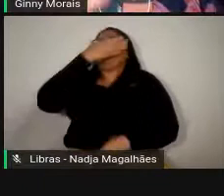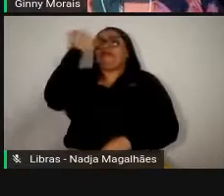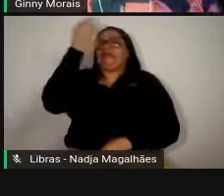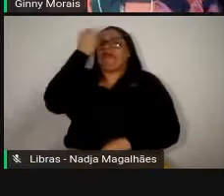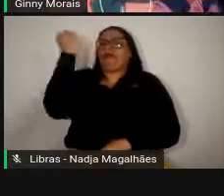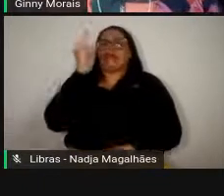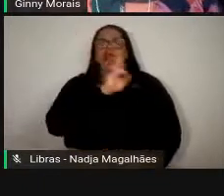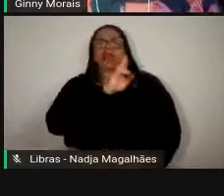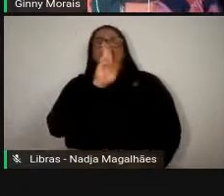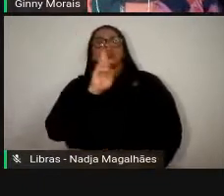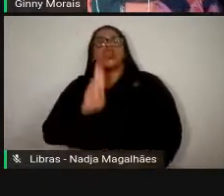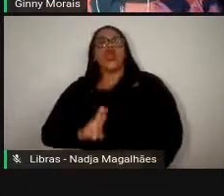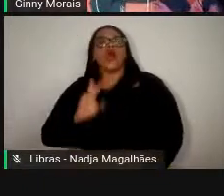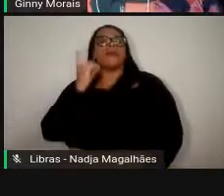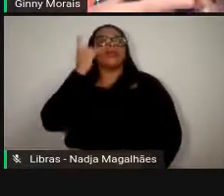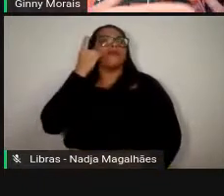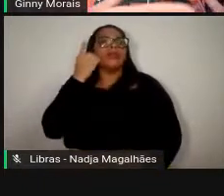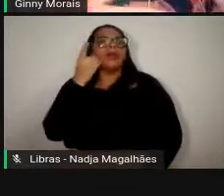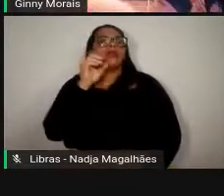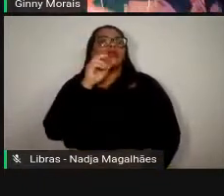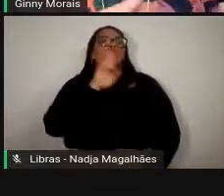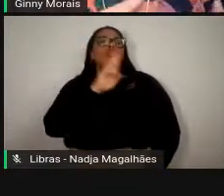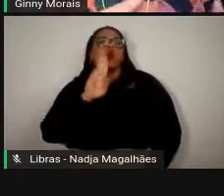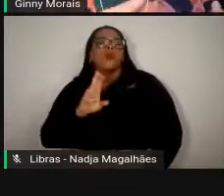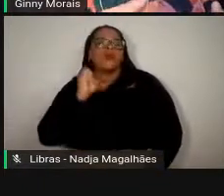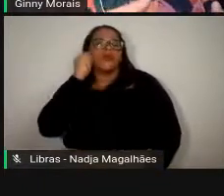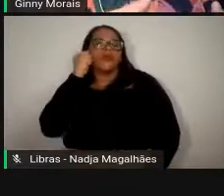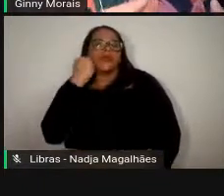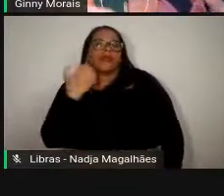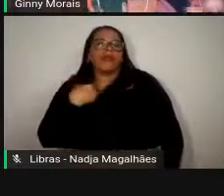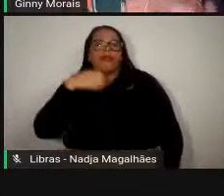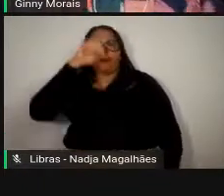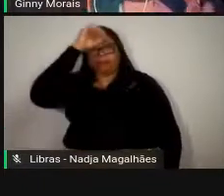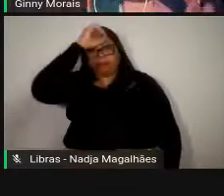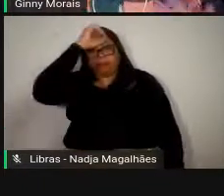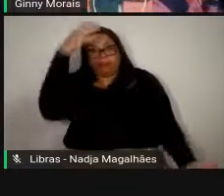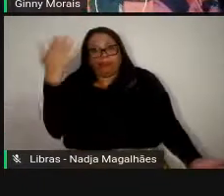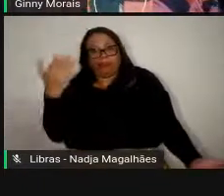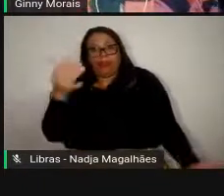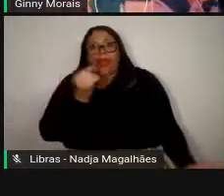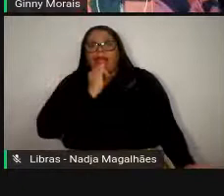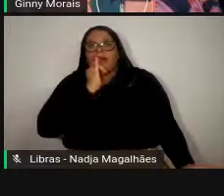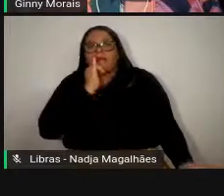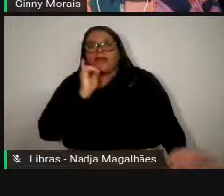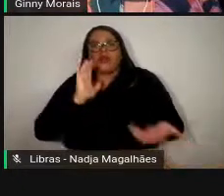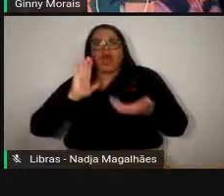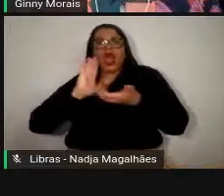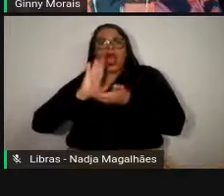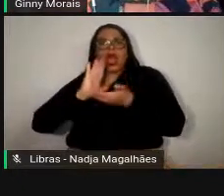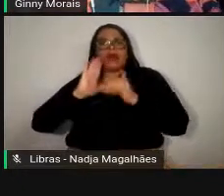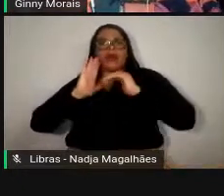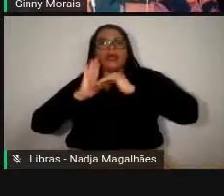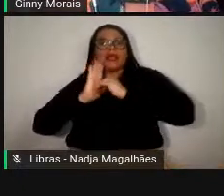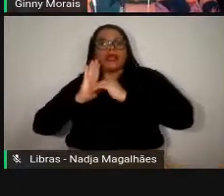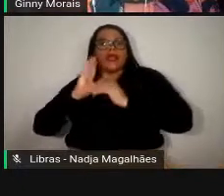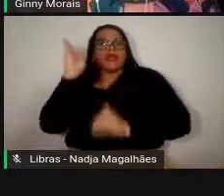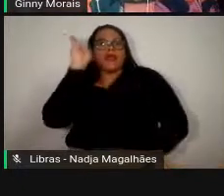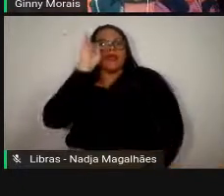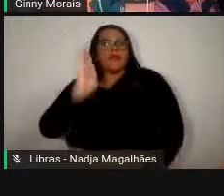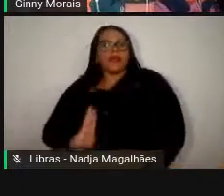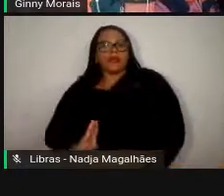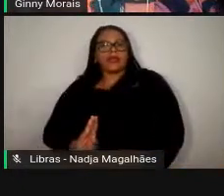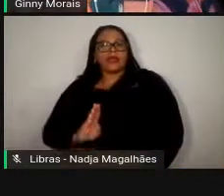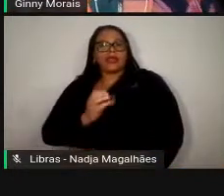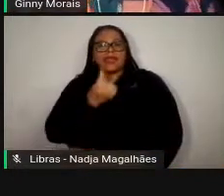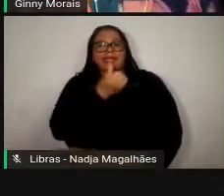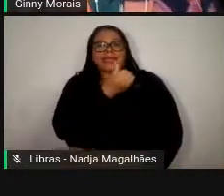o nome dos parlamentares. Imagina um parlamento igual a Câmara dos Deputados e o Senado brasileiros, por exemplo, que a gente tem quase